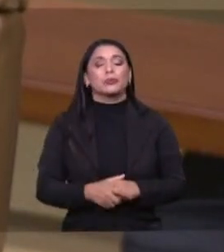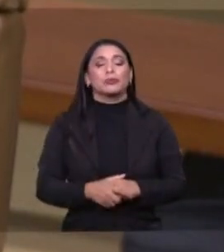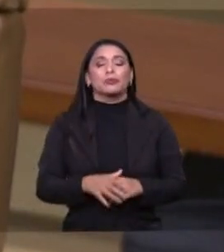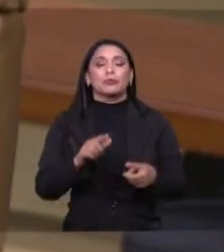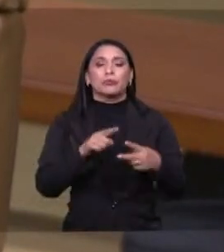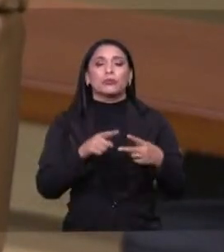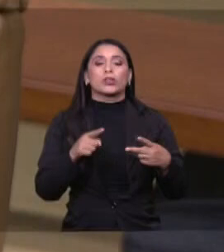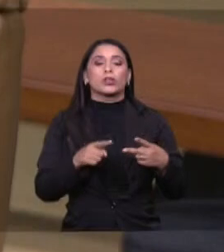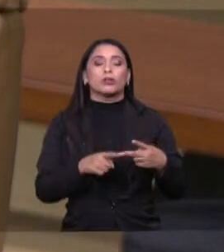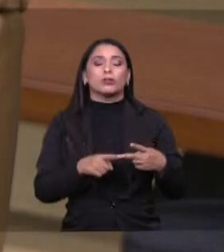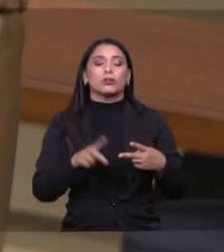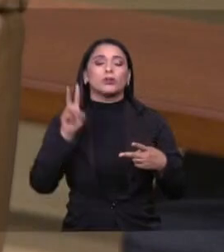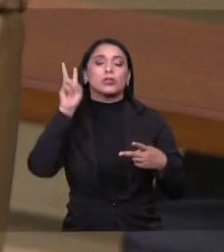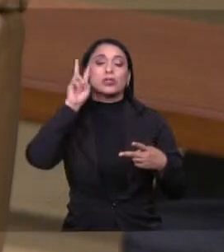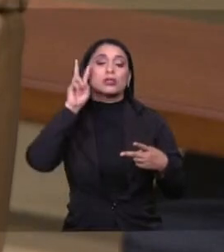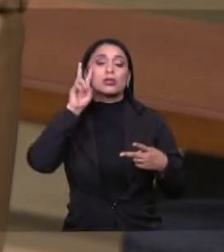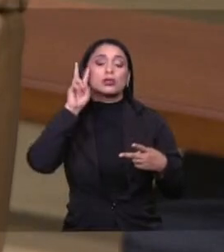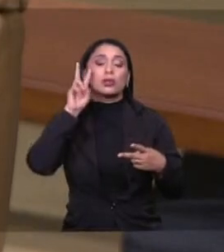dois casos